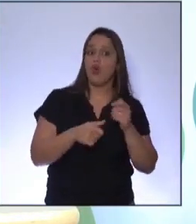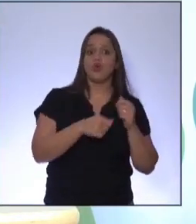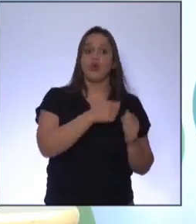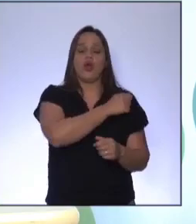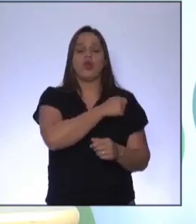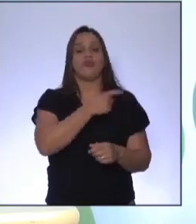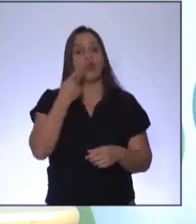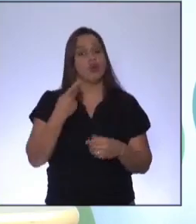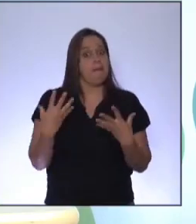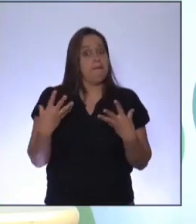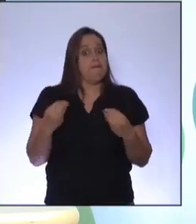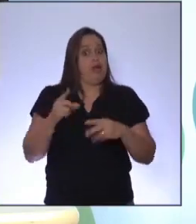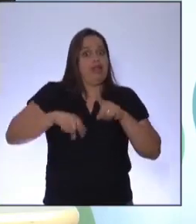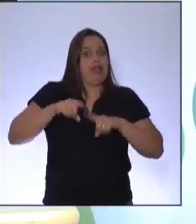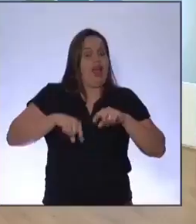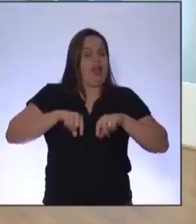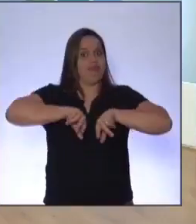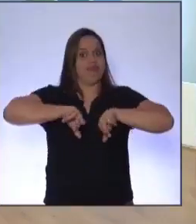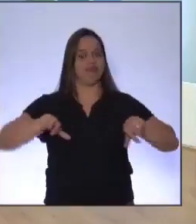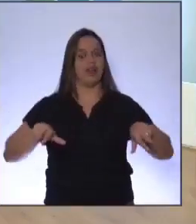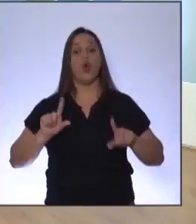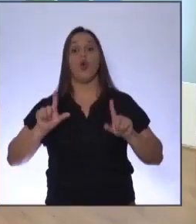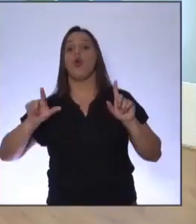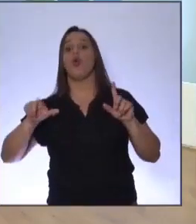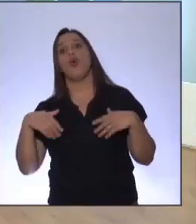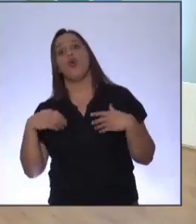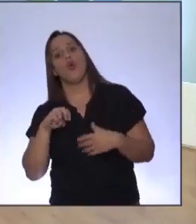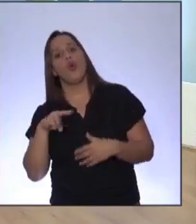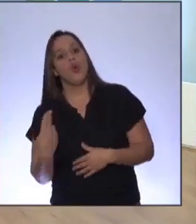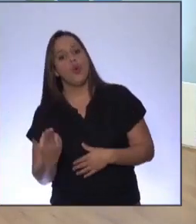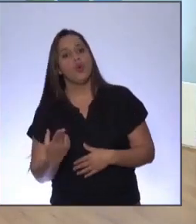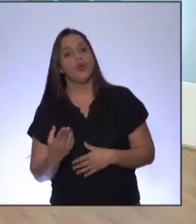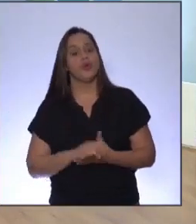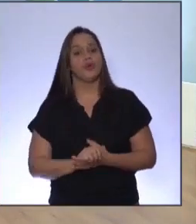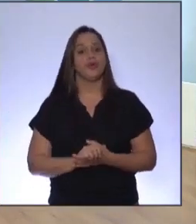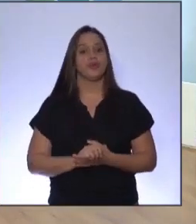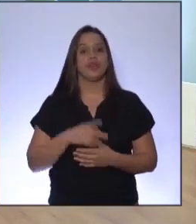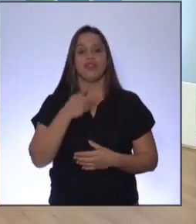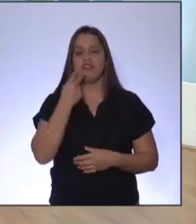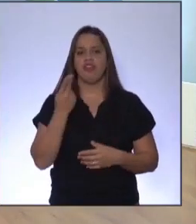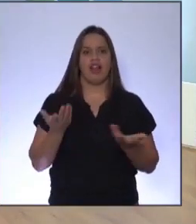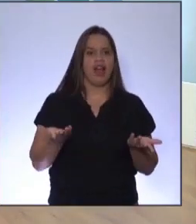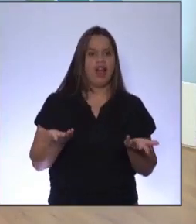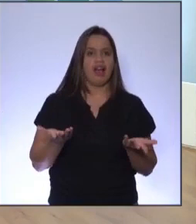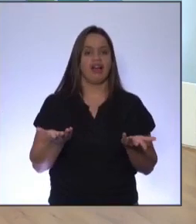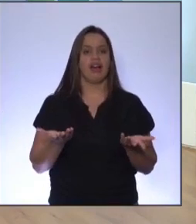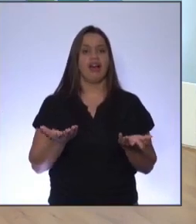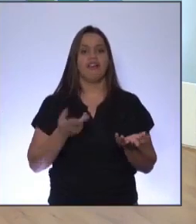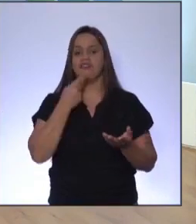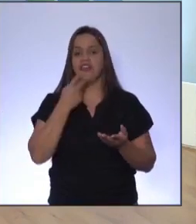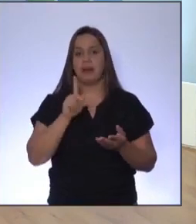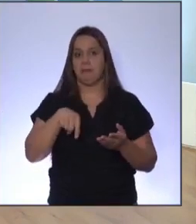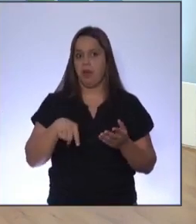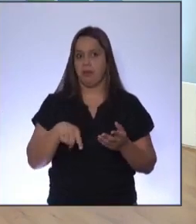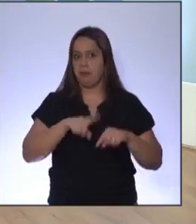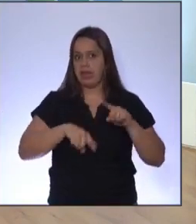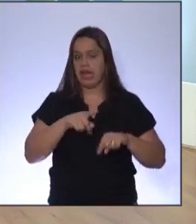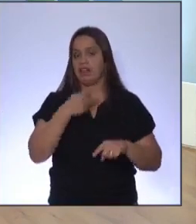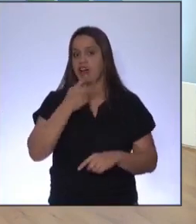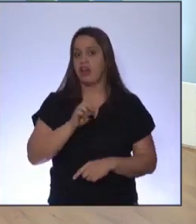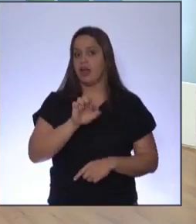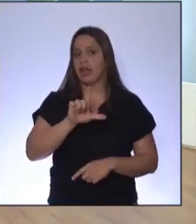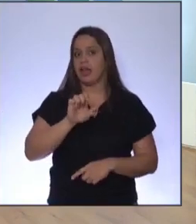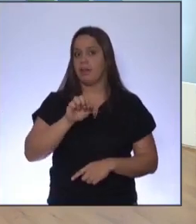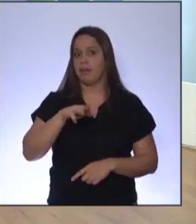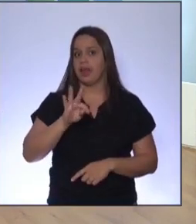materiais. Ou tem outras pessoas que, ao invés de usar materiais, estão falando elementos. E tem alguns